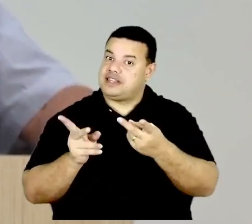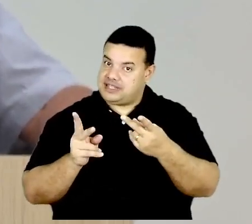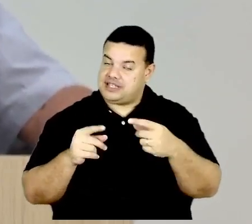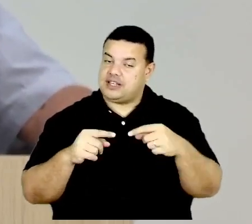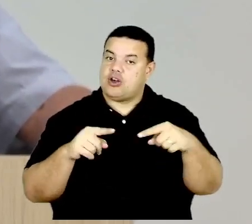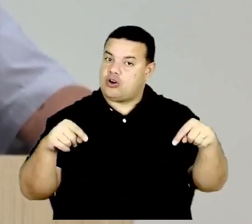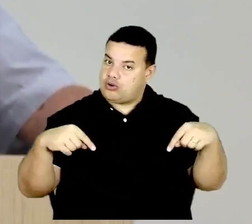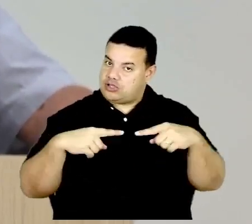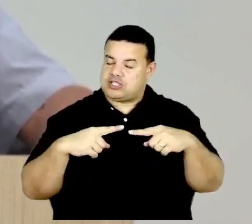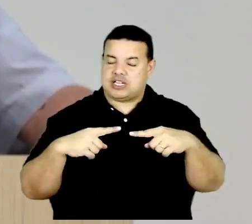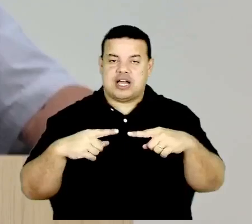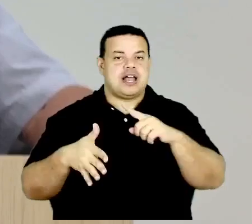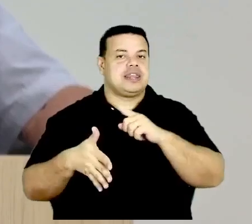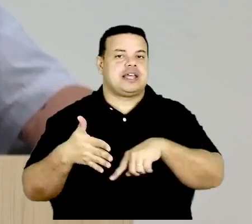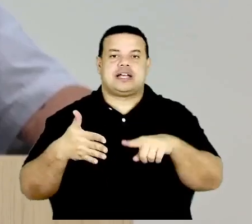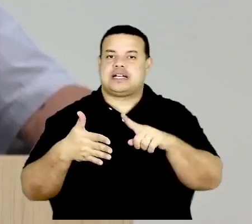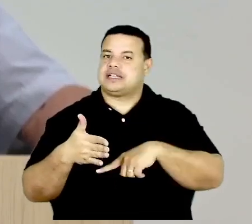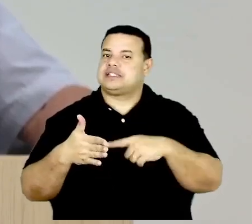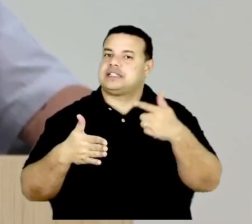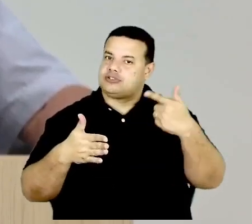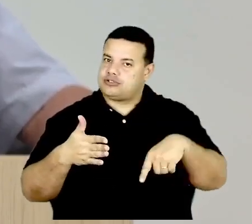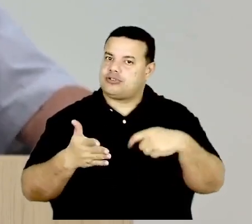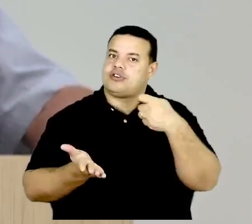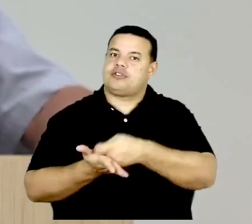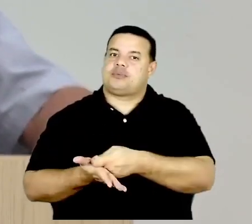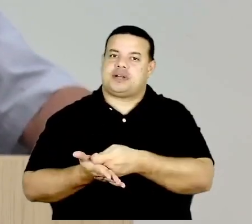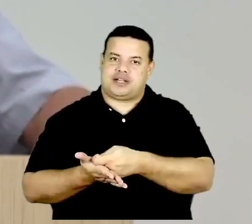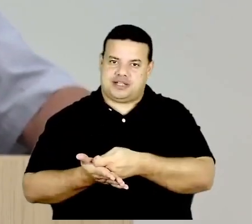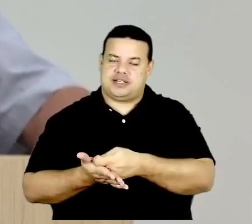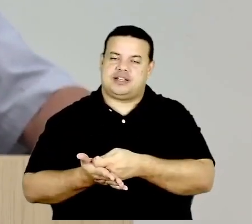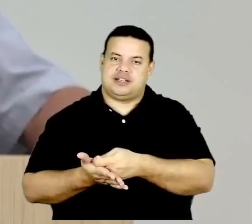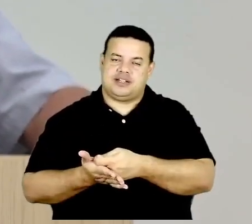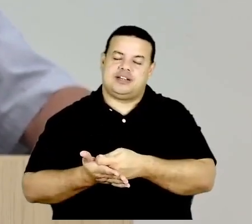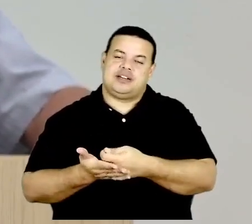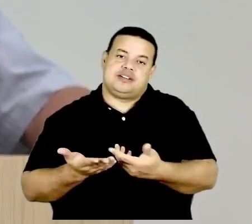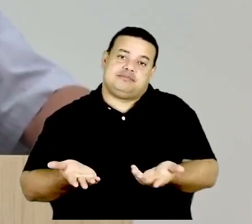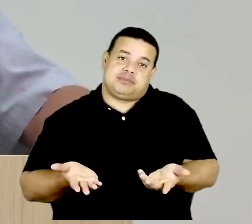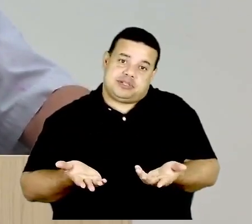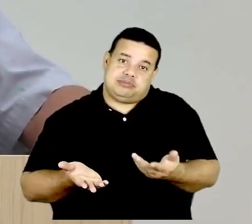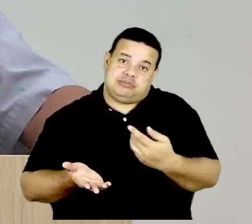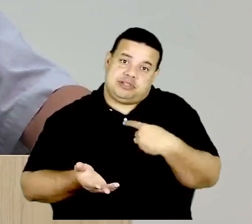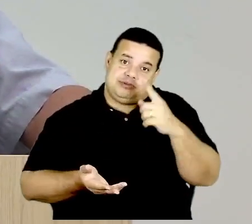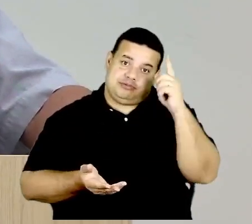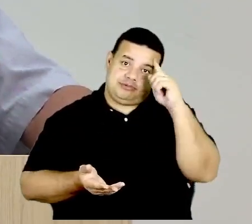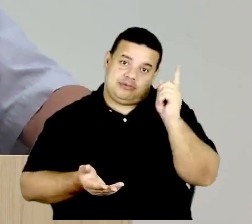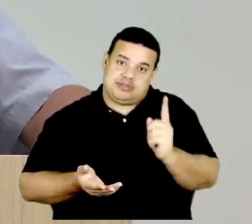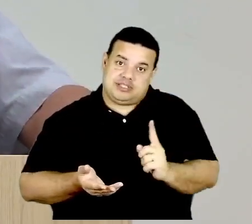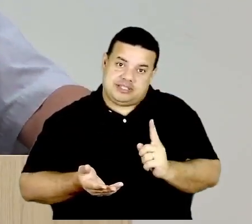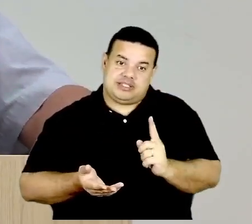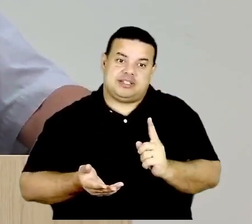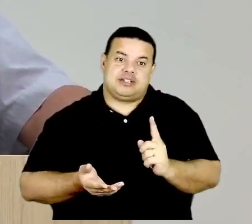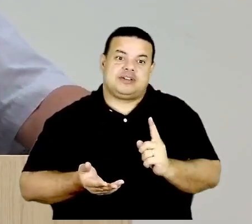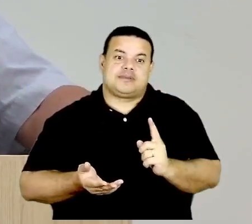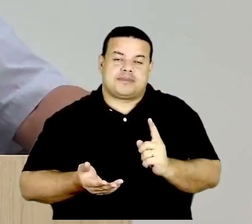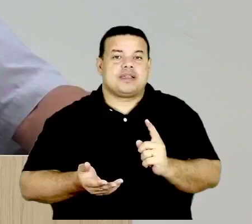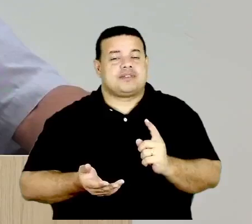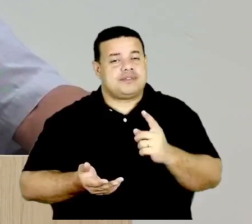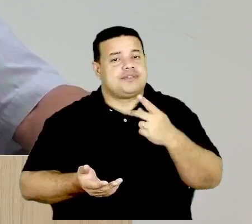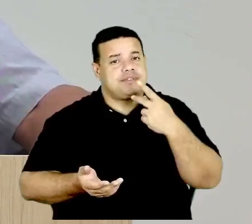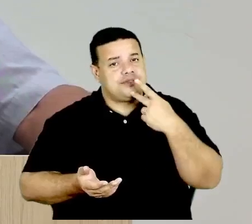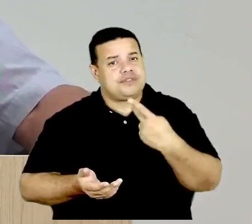aí. Então, é mais um gasto. Então, eu não sei, eu estou dizendo assim, assim, até grosseiramente, fazendo